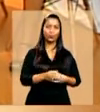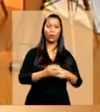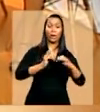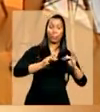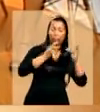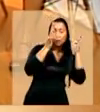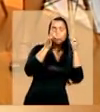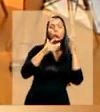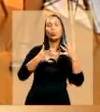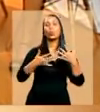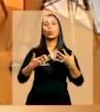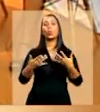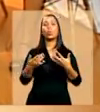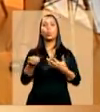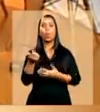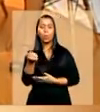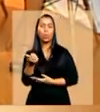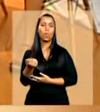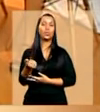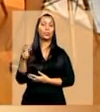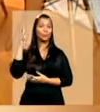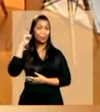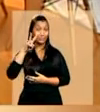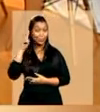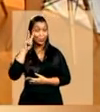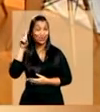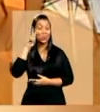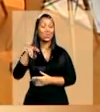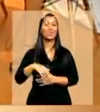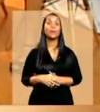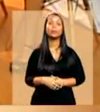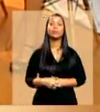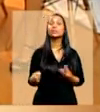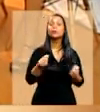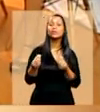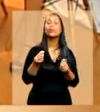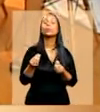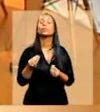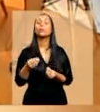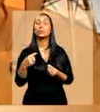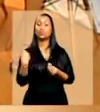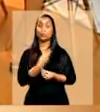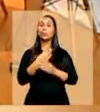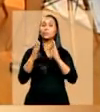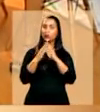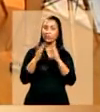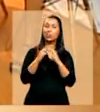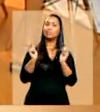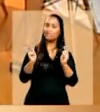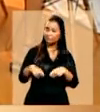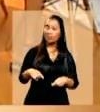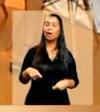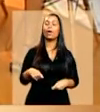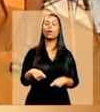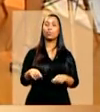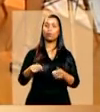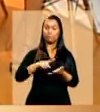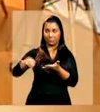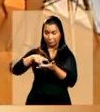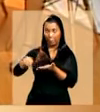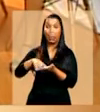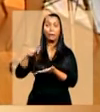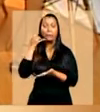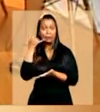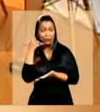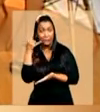o tecnológico com um pouquinho de histórico. E como que a gente em casa pode competir com o tablet,